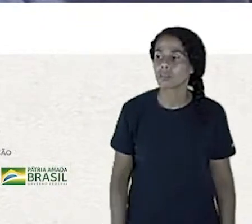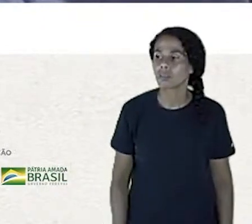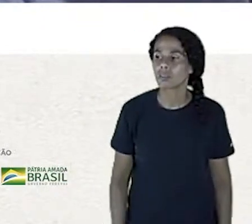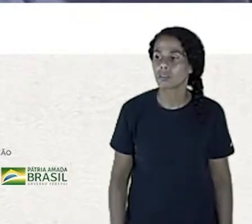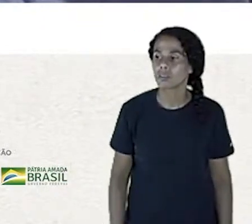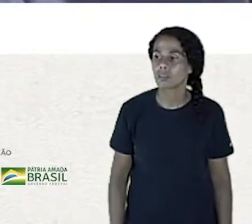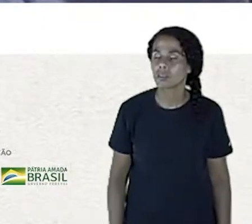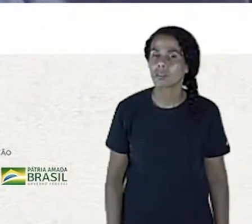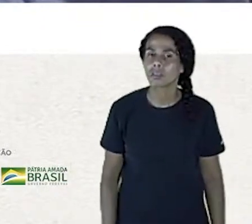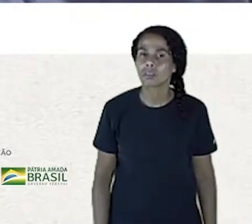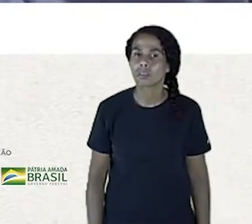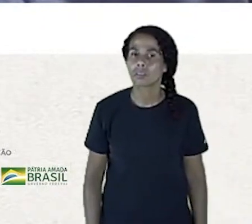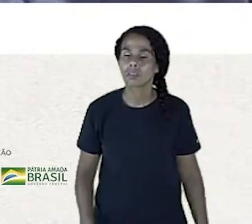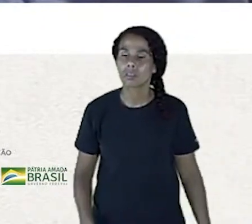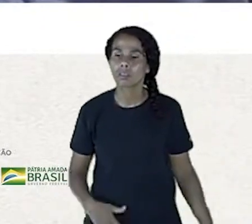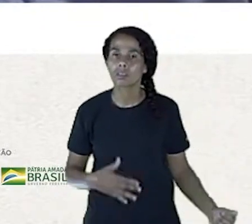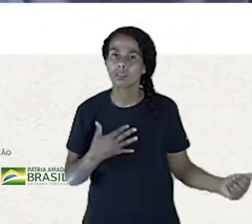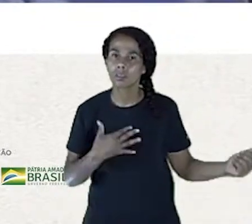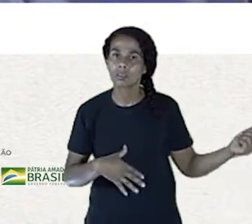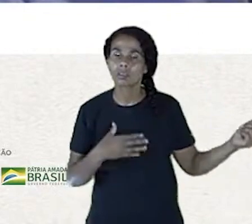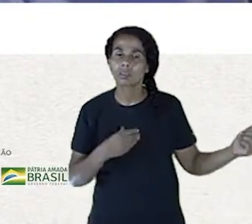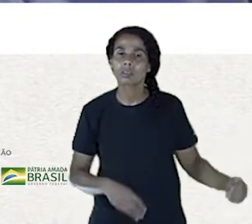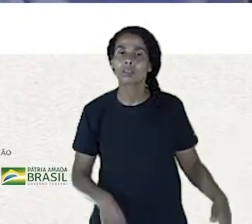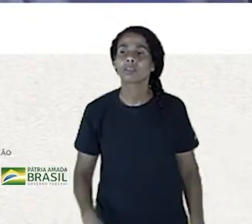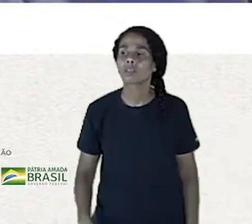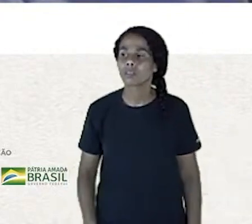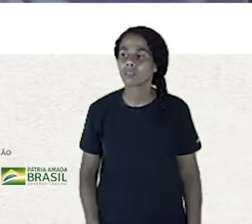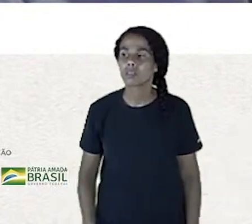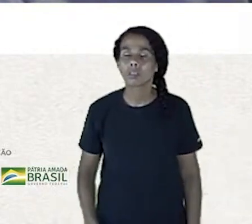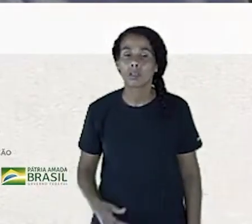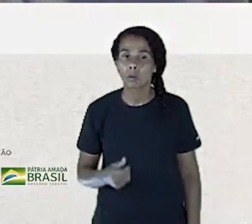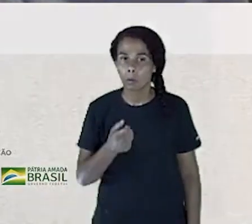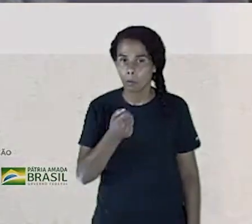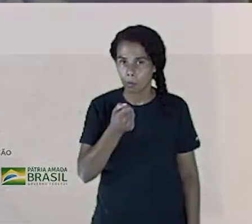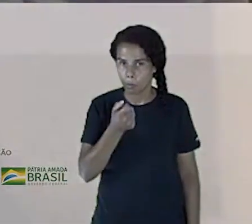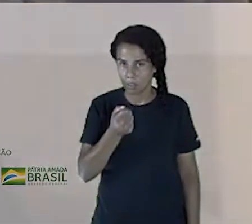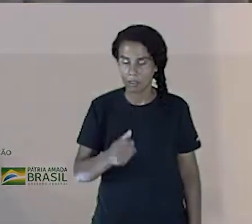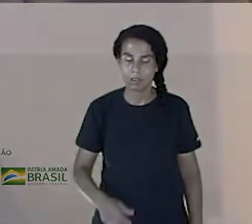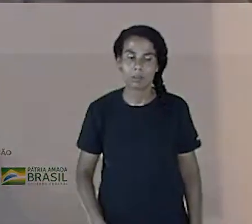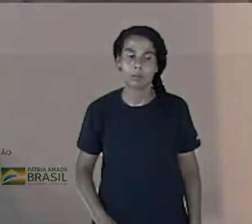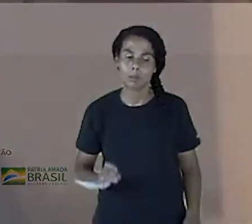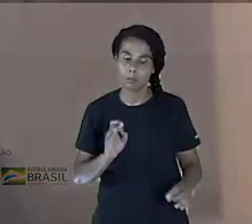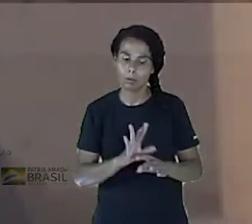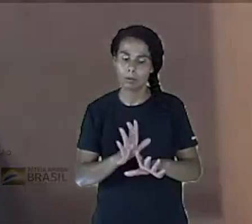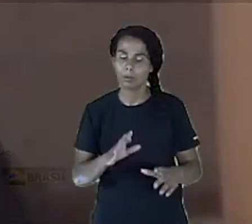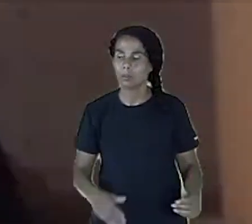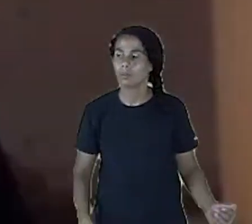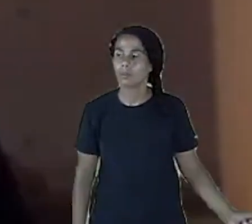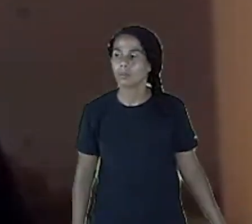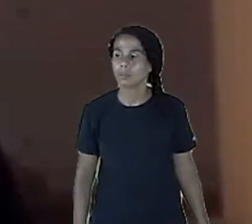Tá dando para escutar o violão? Perfeitamente.